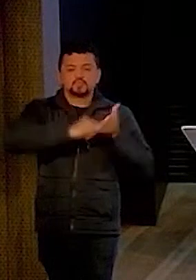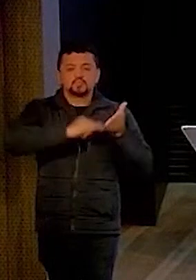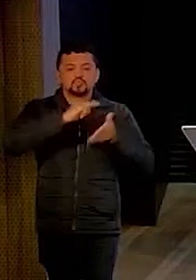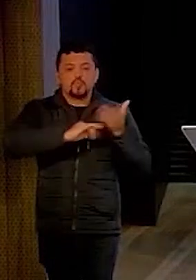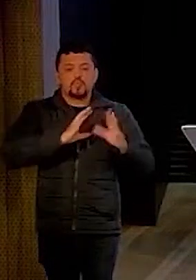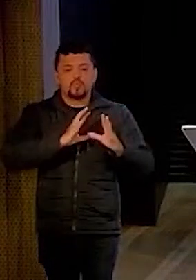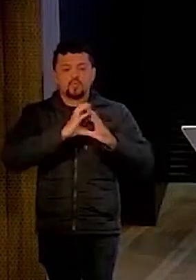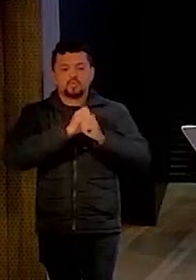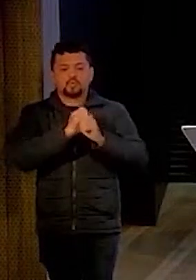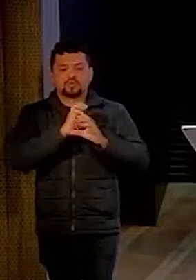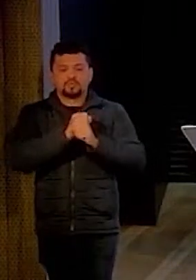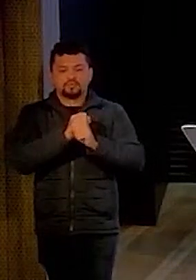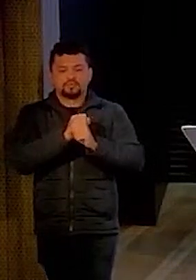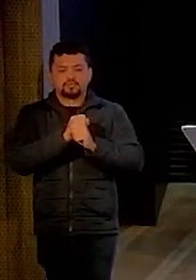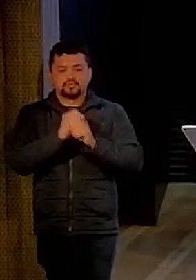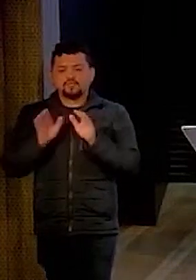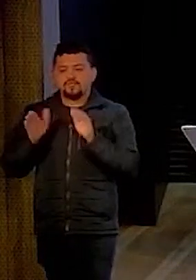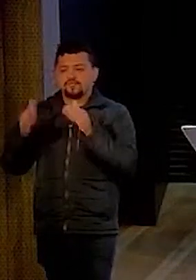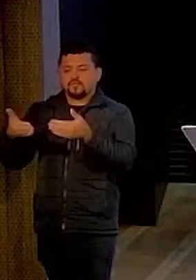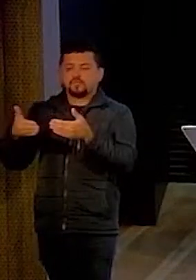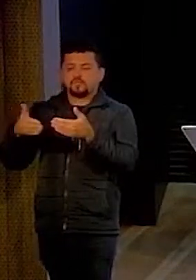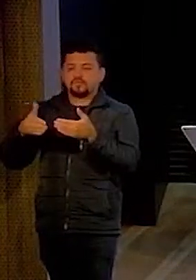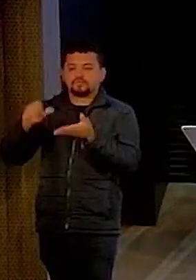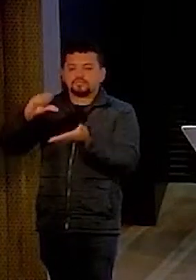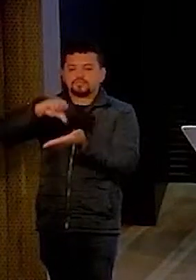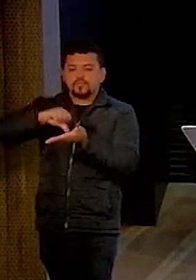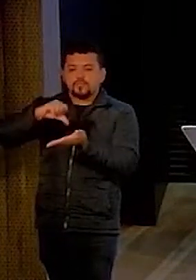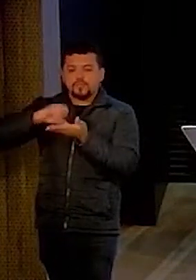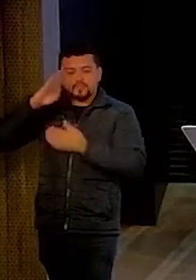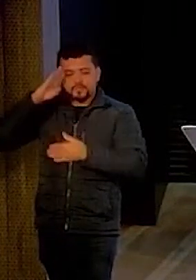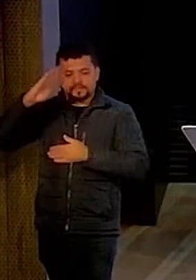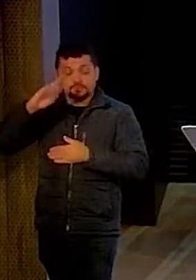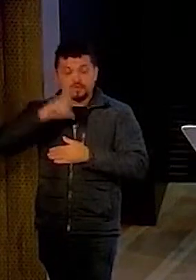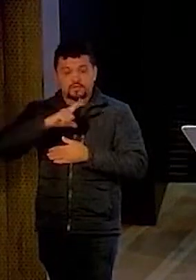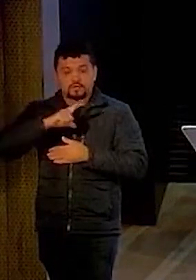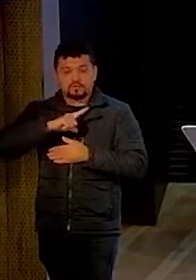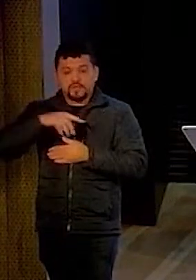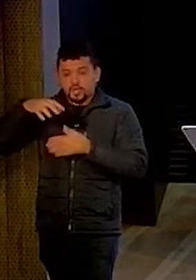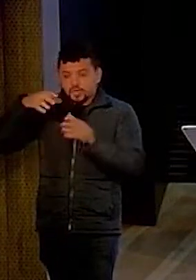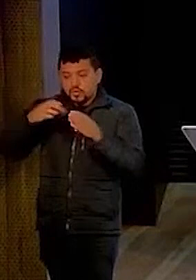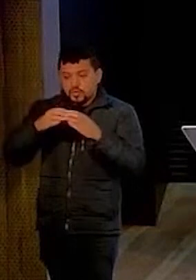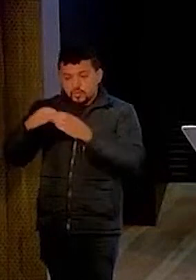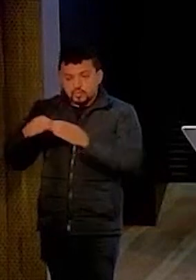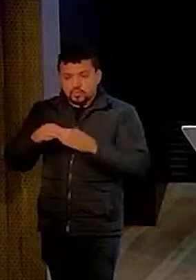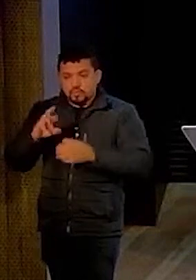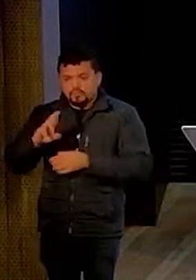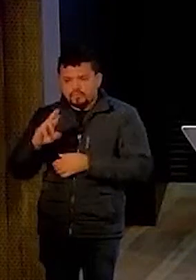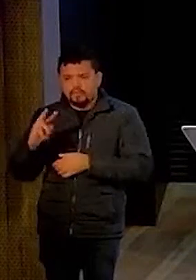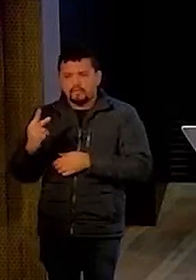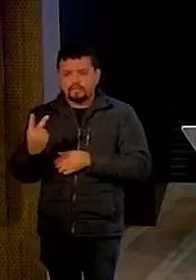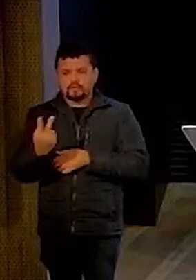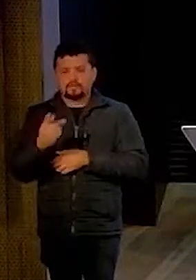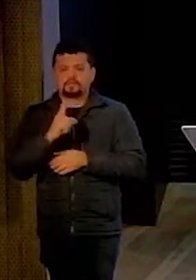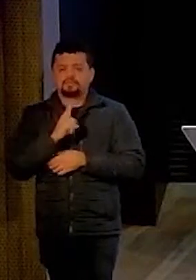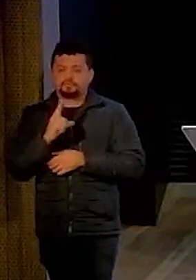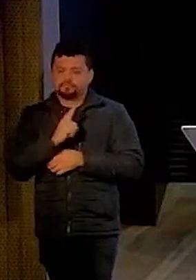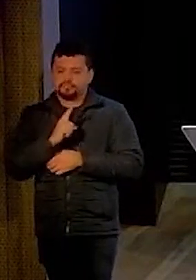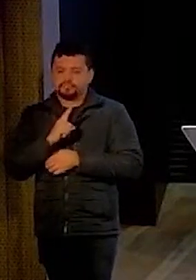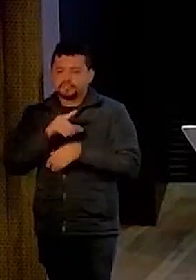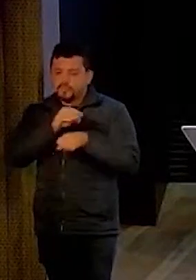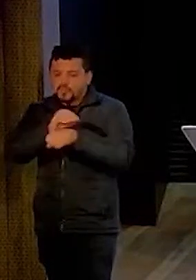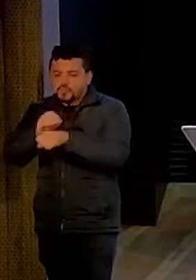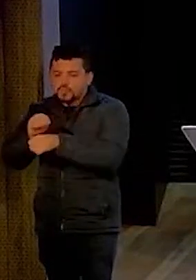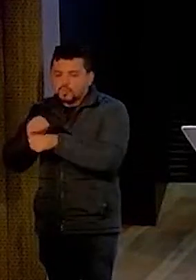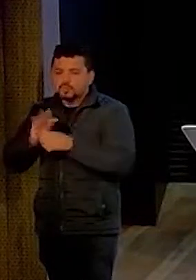Centralizado também na matriz temos a equipe de RH para cuidar de todos os nossos